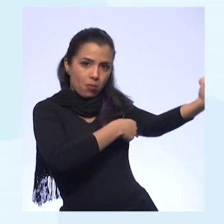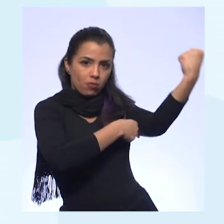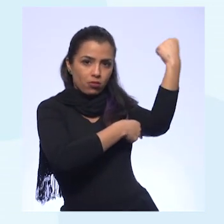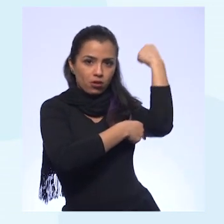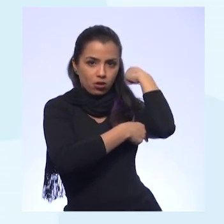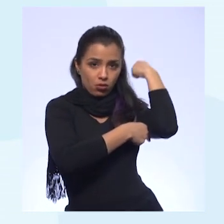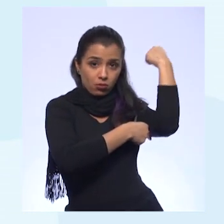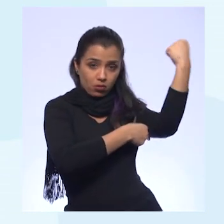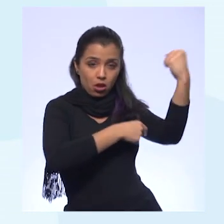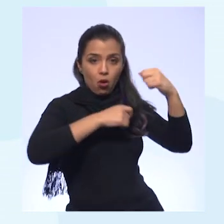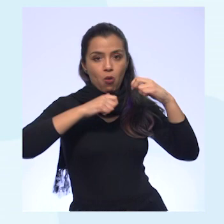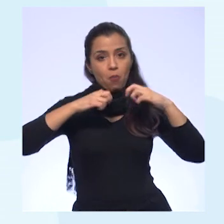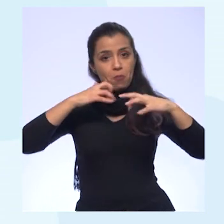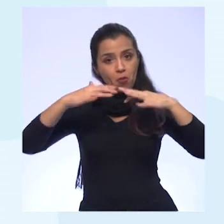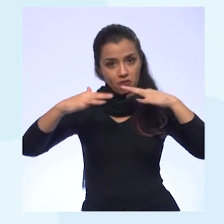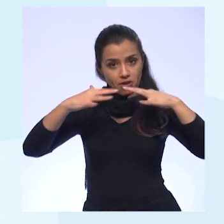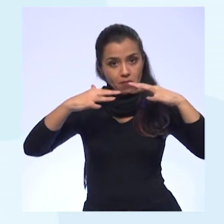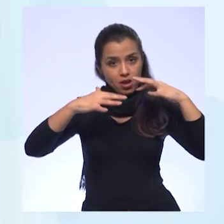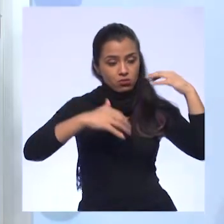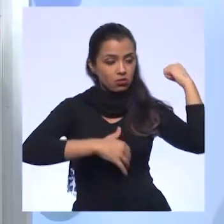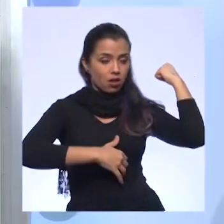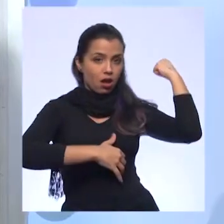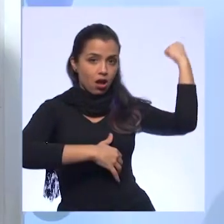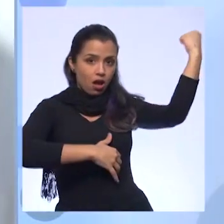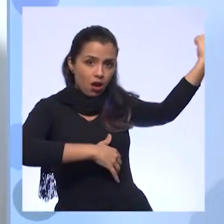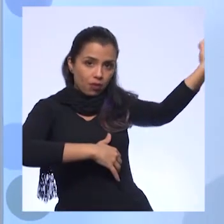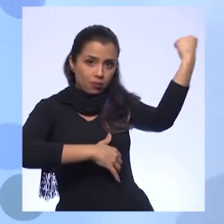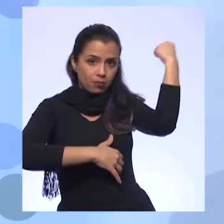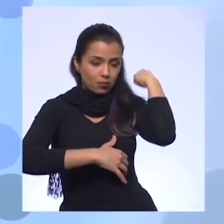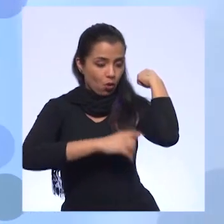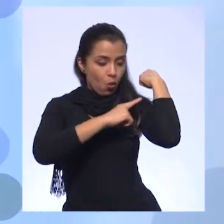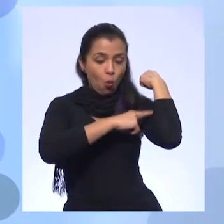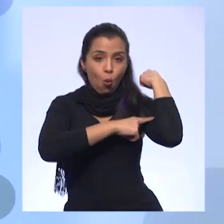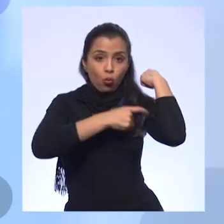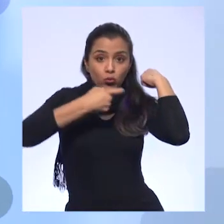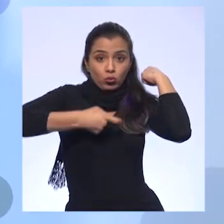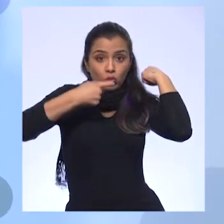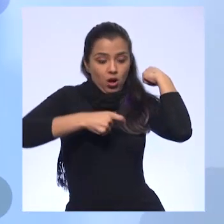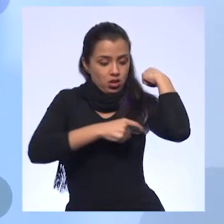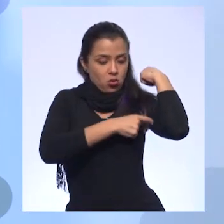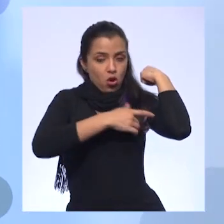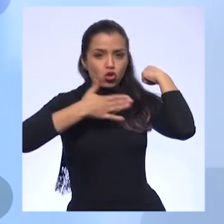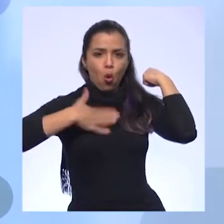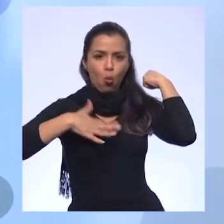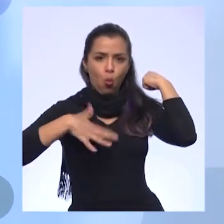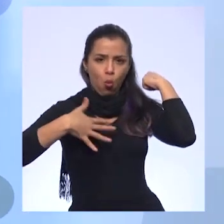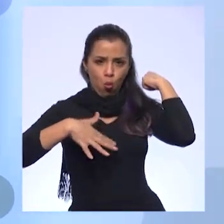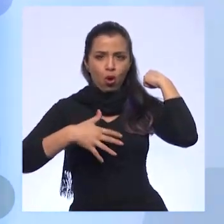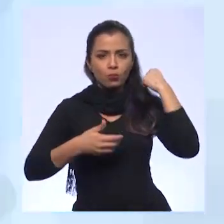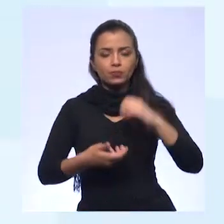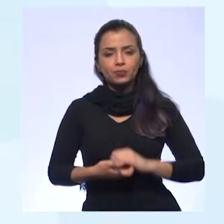massor, e o tríceps está relaxado. Pode voltar naquele slide, por favor, o do crânio, isso.